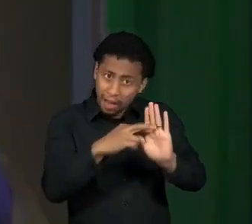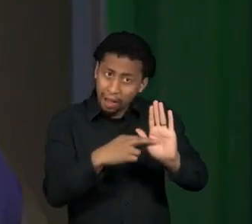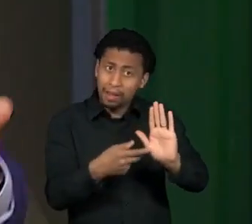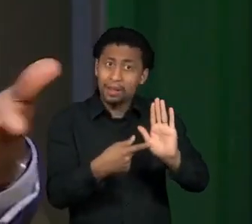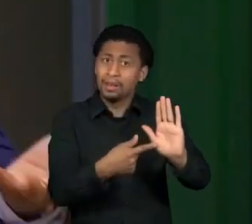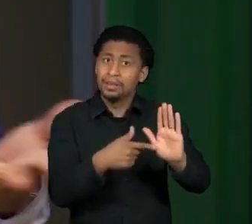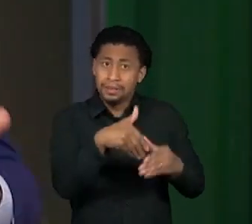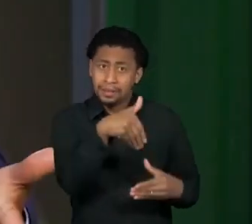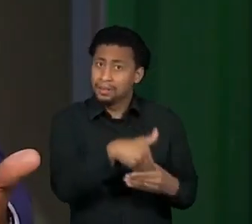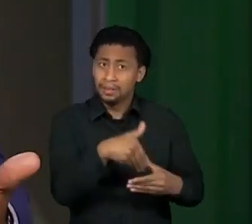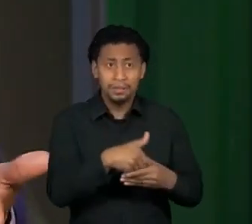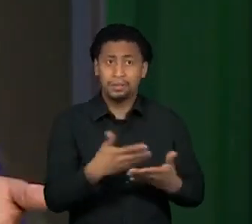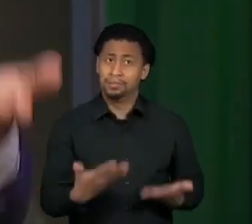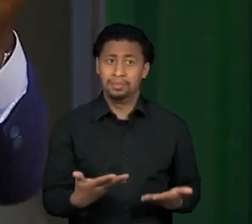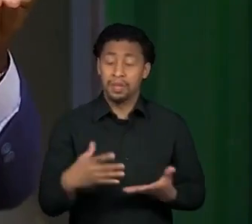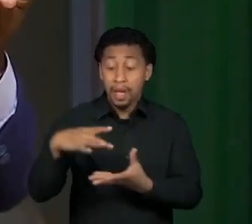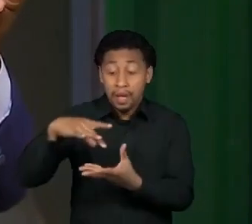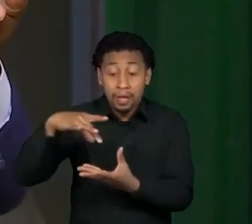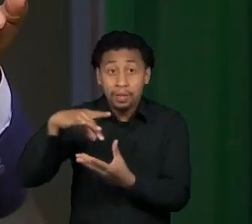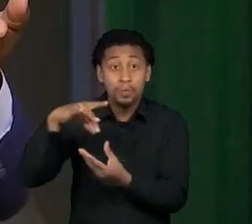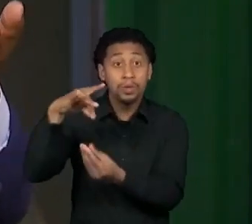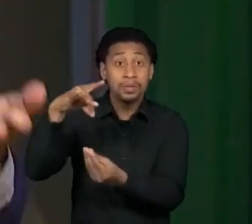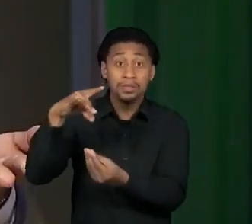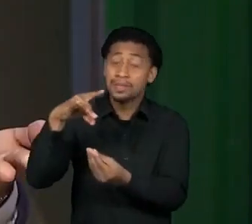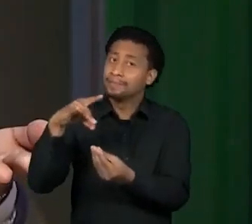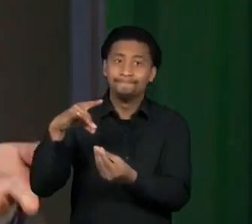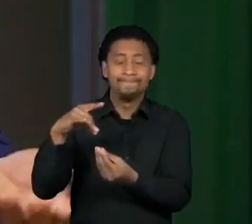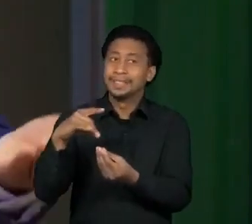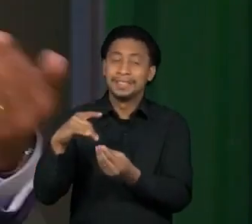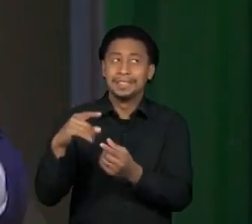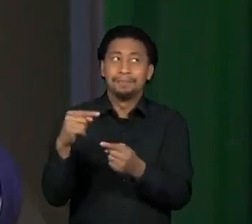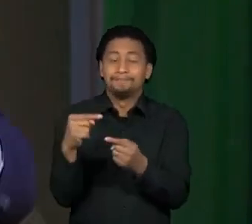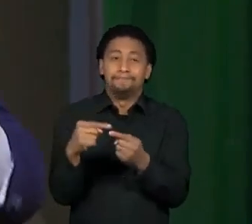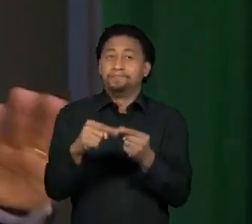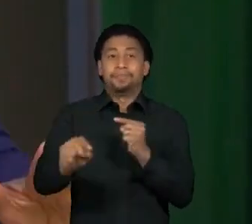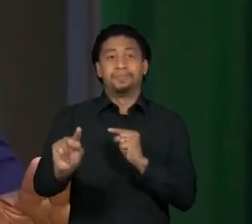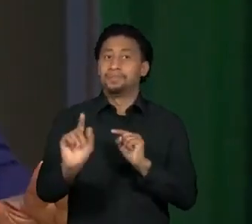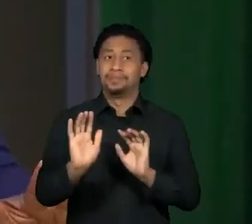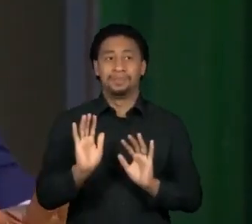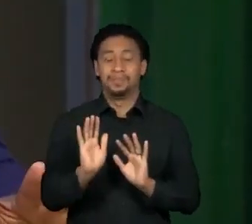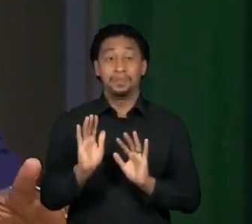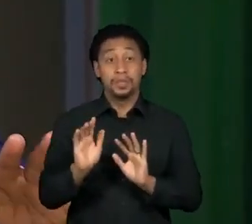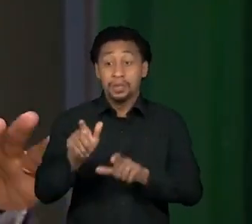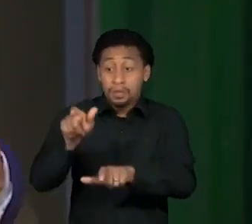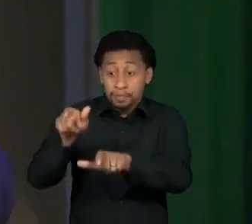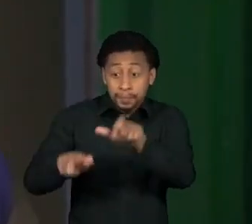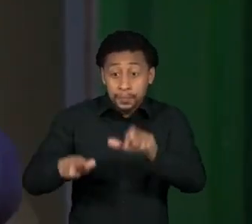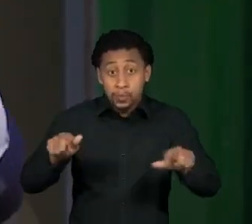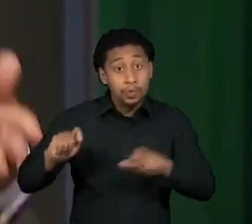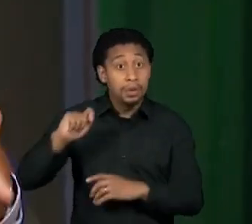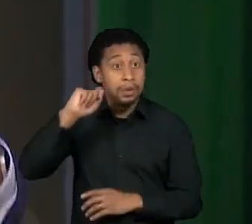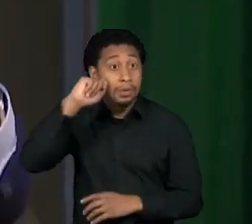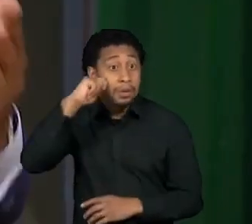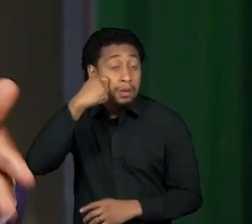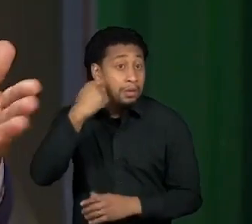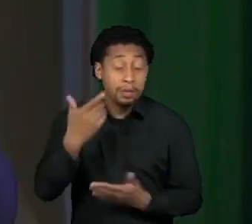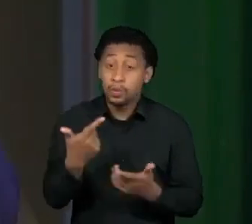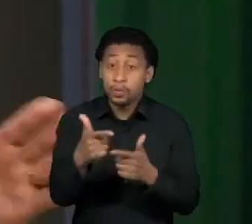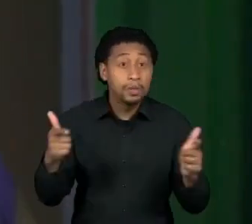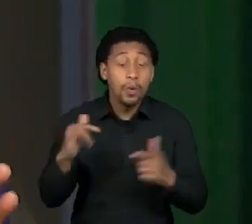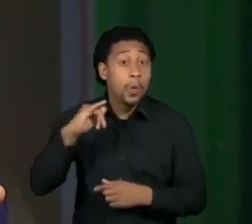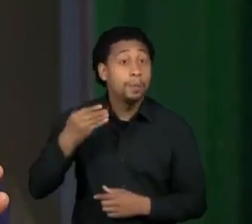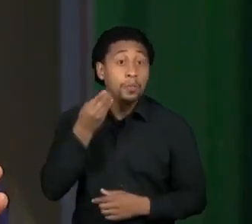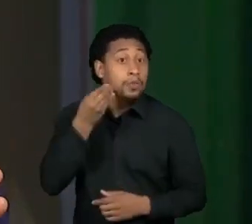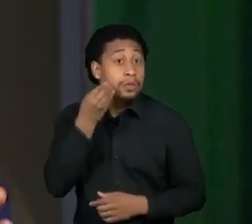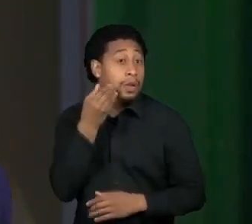Nós estamos dizendo que a nossa democracia está distorcida e que os negros, pelos mais variados motivos, não chegam e não